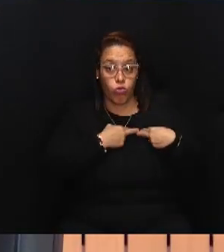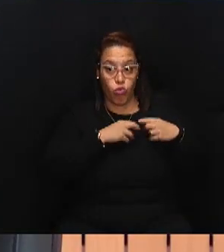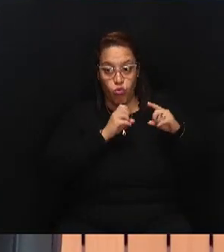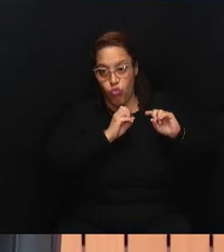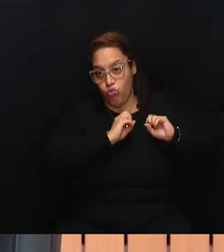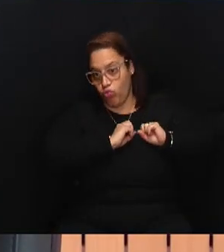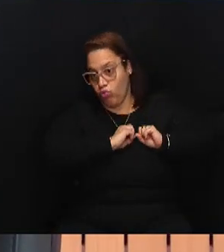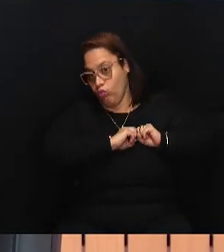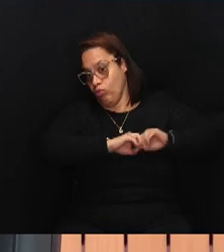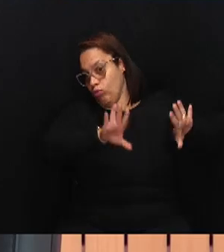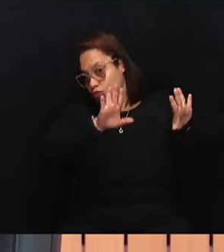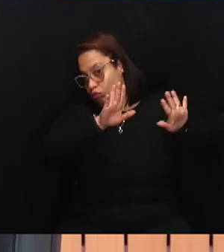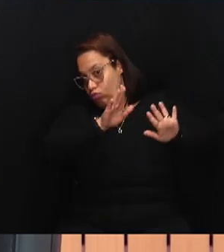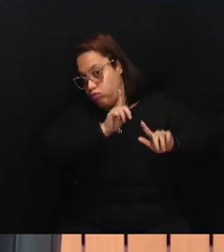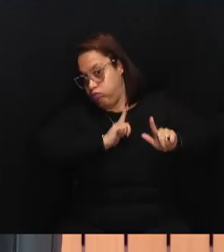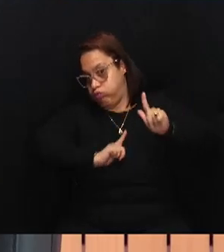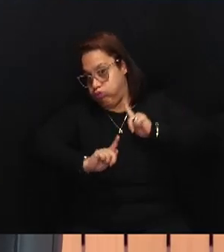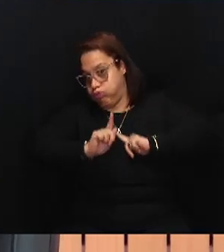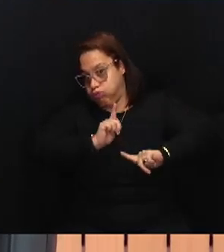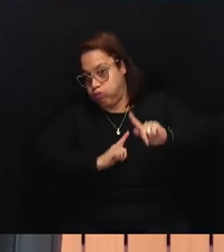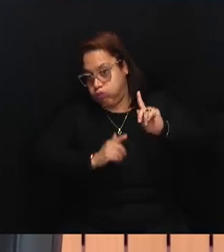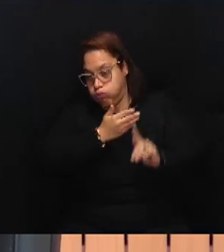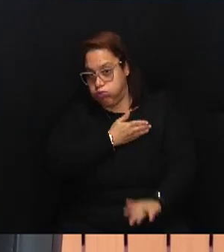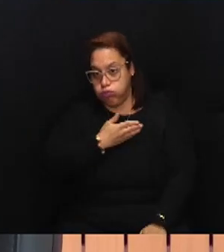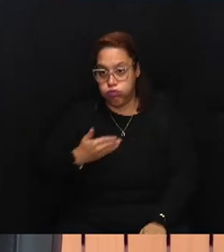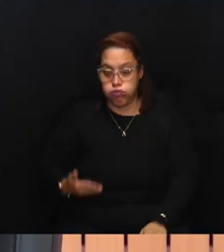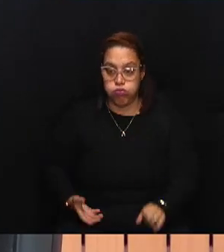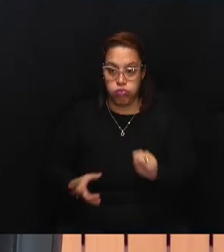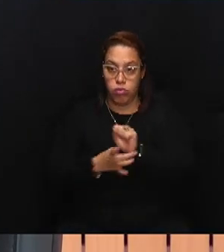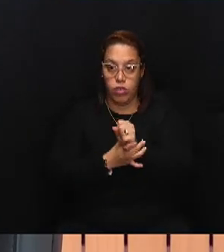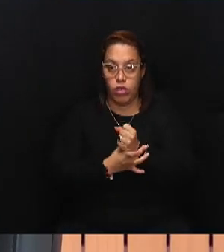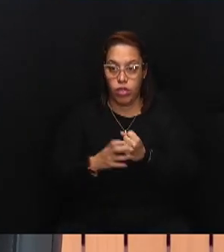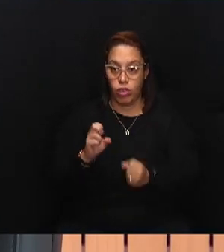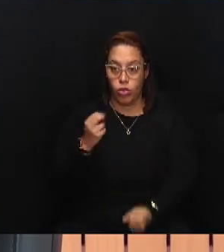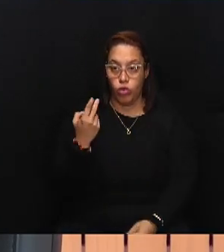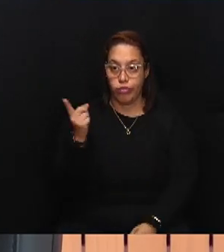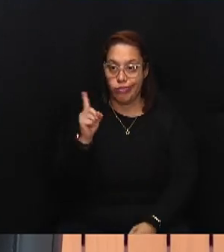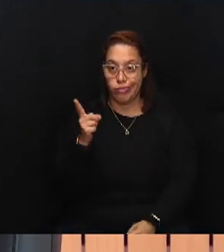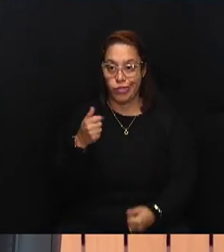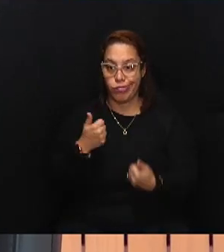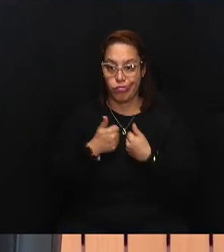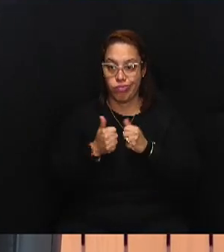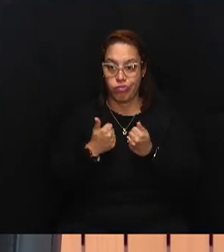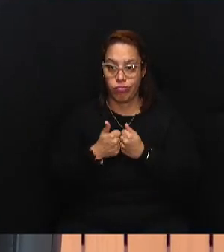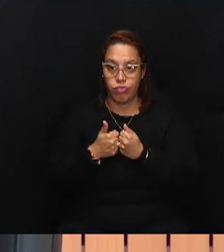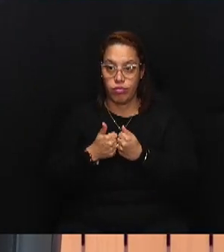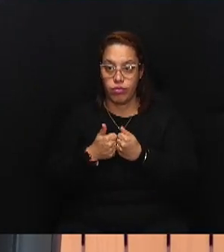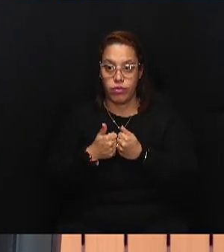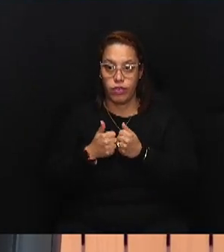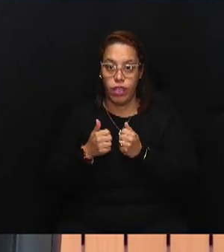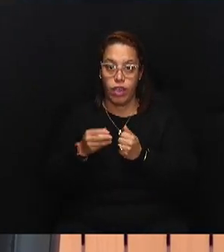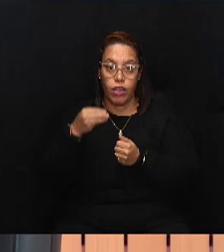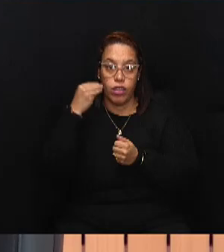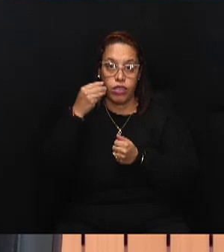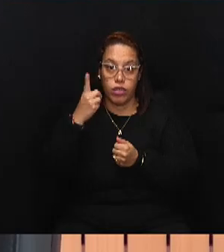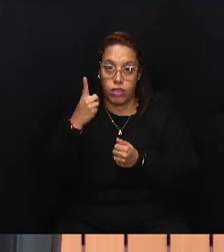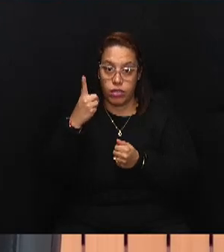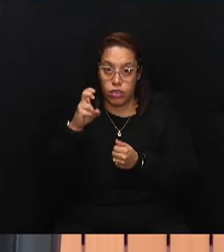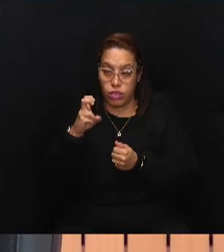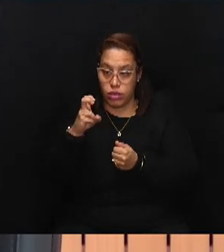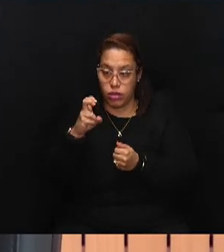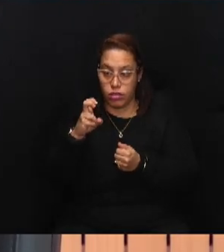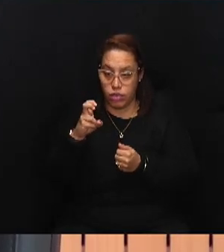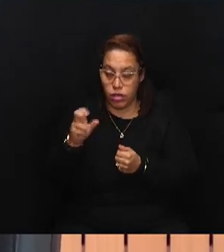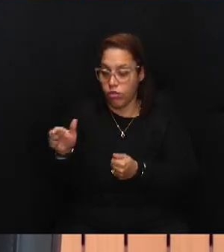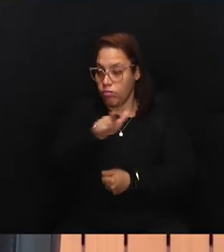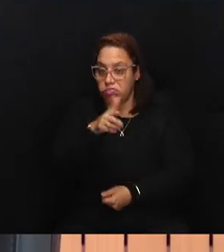da gestão pública a garantir ou não a gratuidade no transporte. Tivemos experiência 15 dias a semana